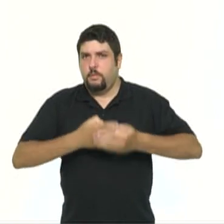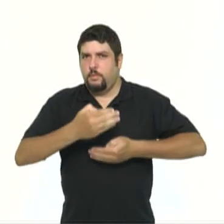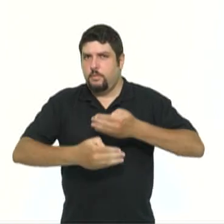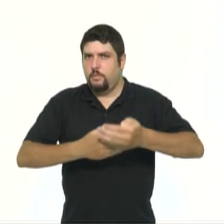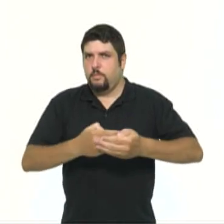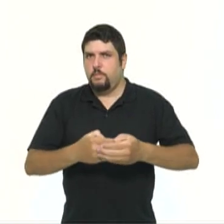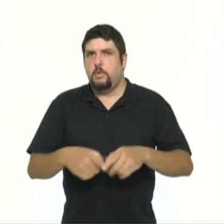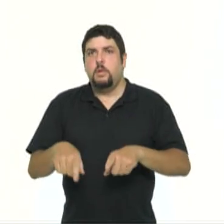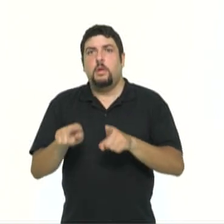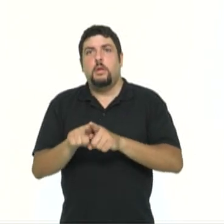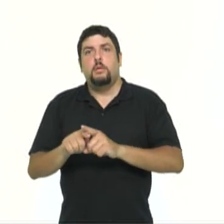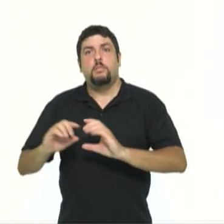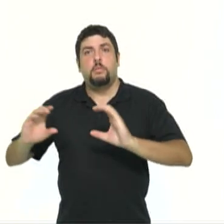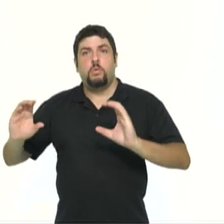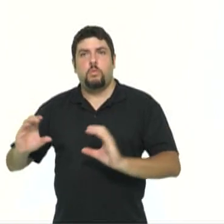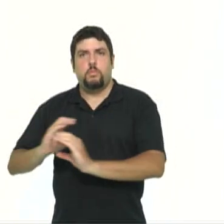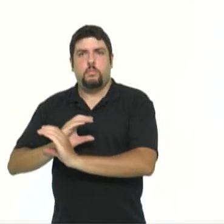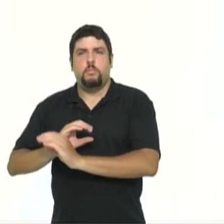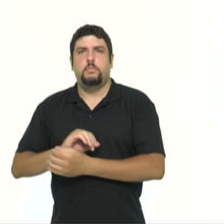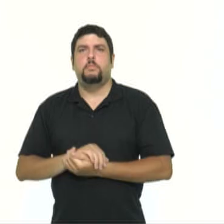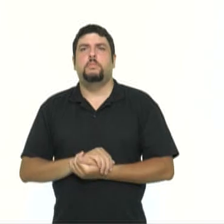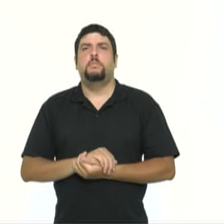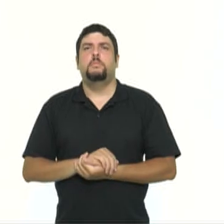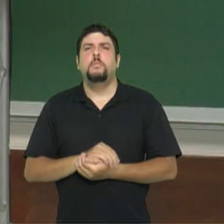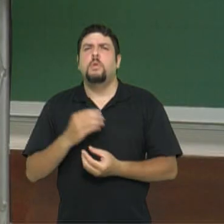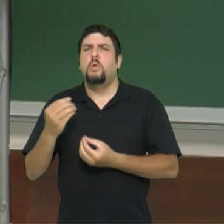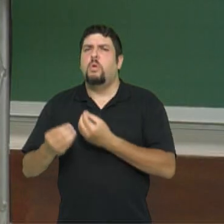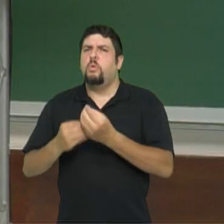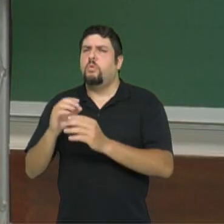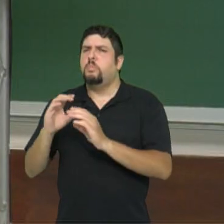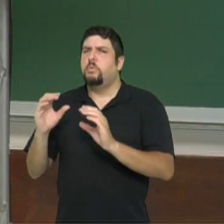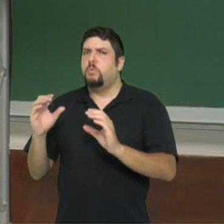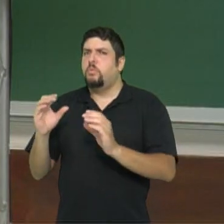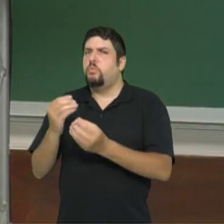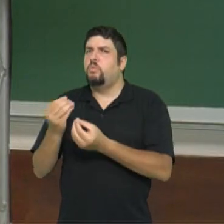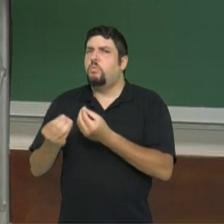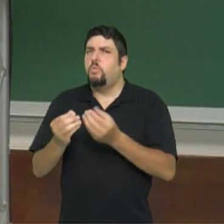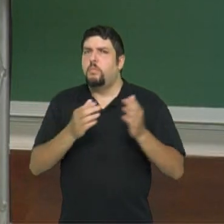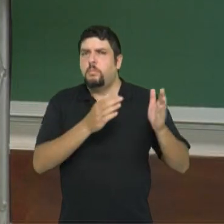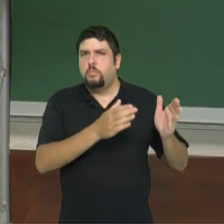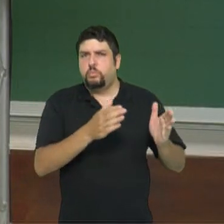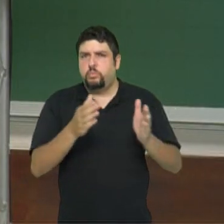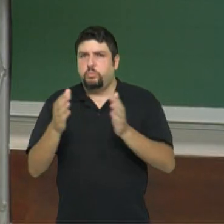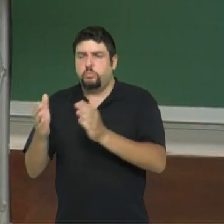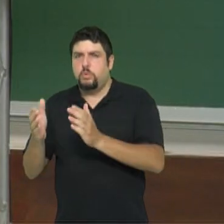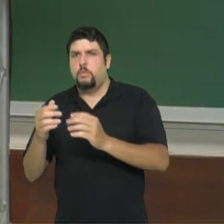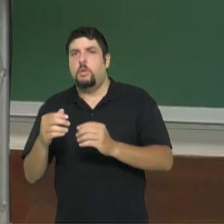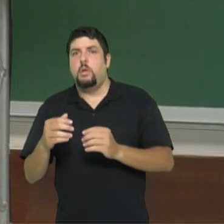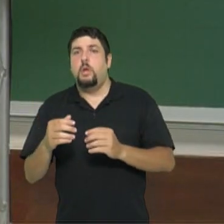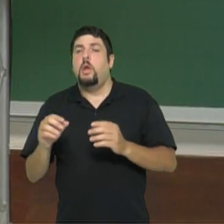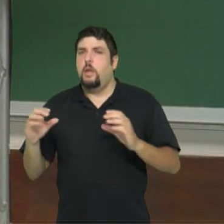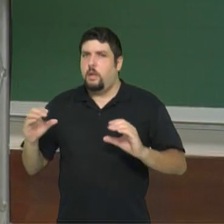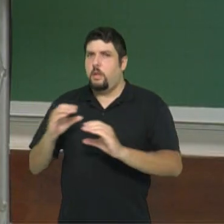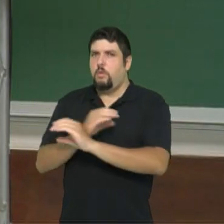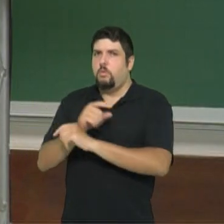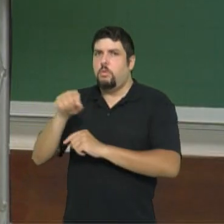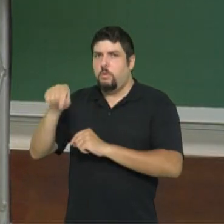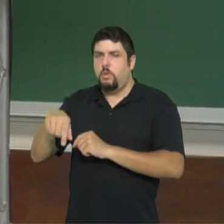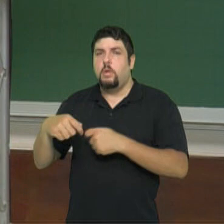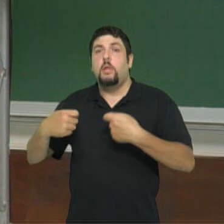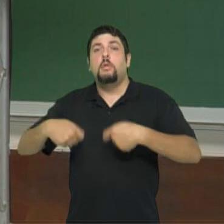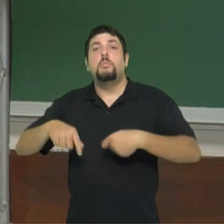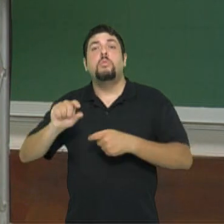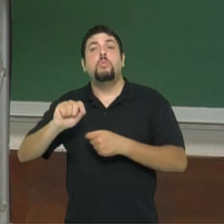desenvolvimento e uma conclusão. E como é um texto para o Enem, nessa conclusão tem que aparecer